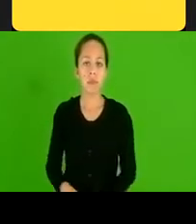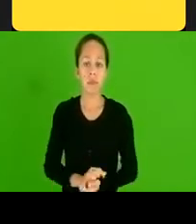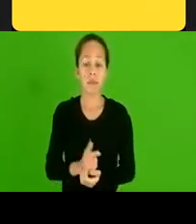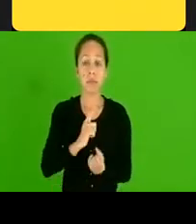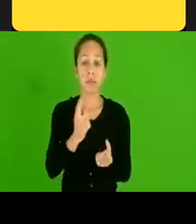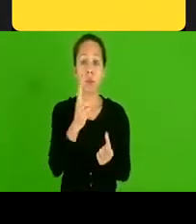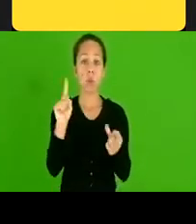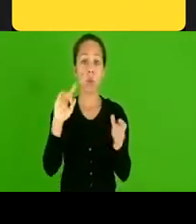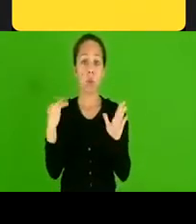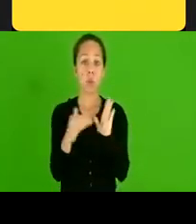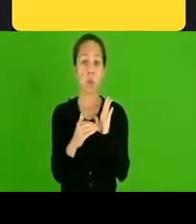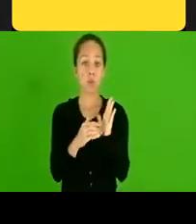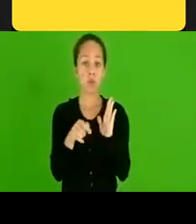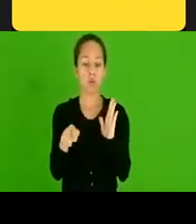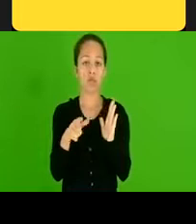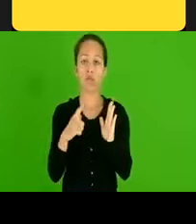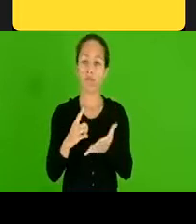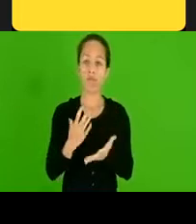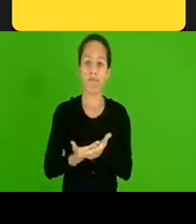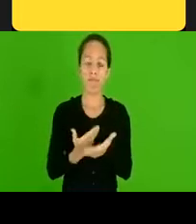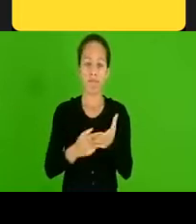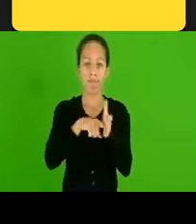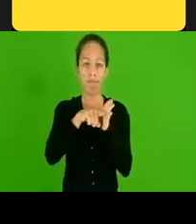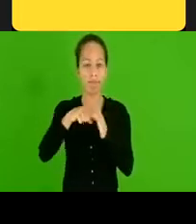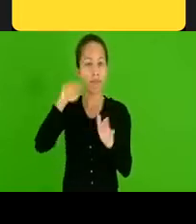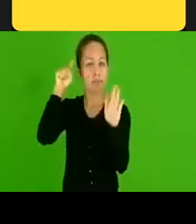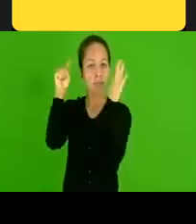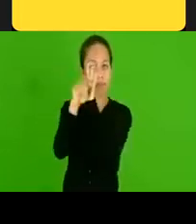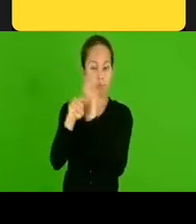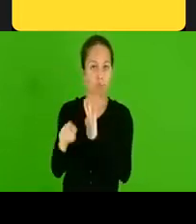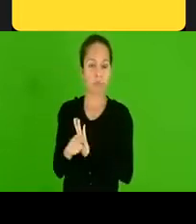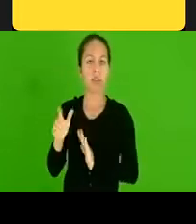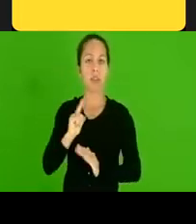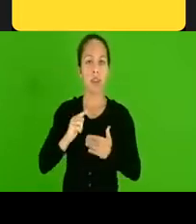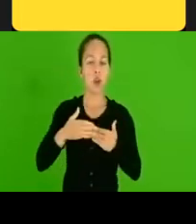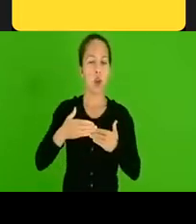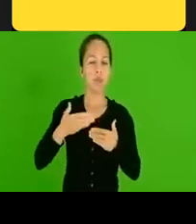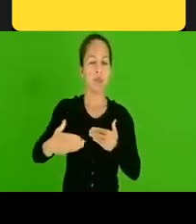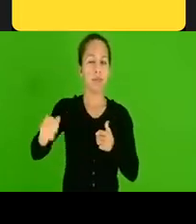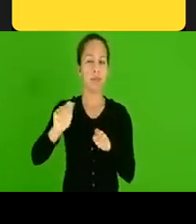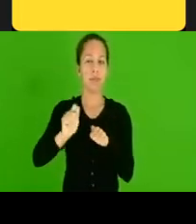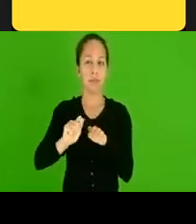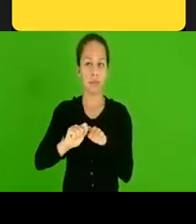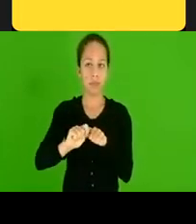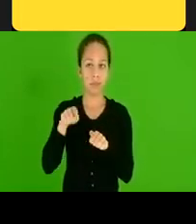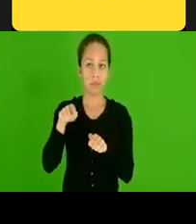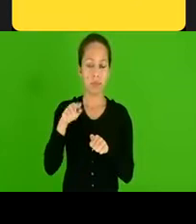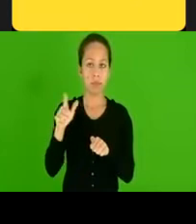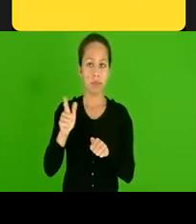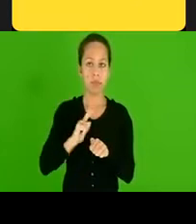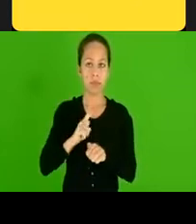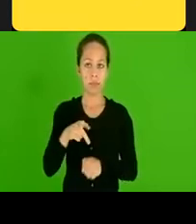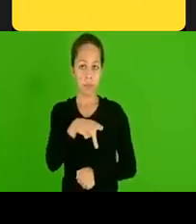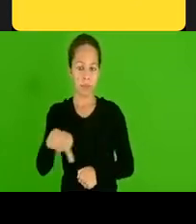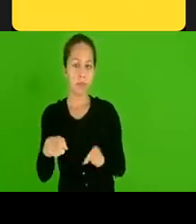né, a partir desses estudos, né, desses questionários, que a gente vai trabalhar tanto com o professor quanto com alunos, aí a gente